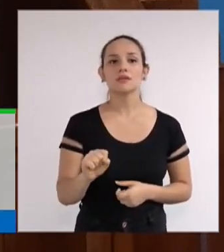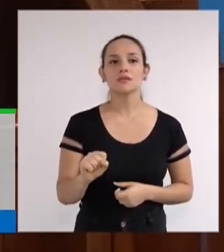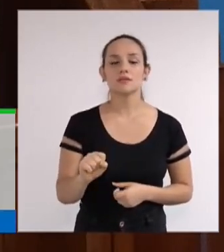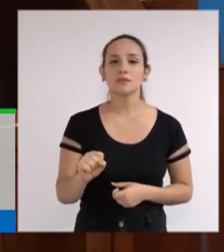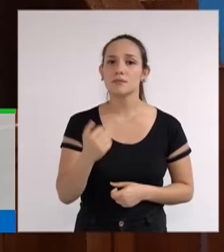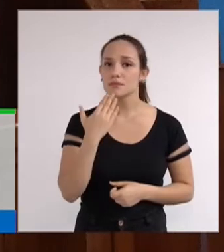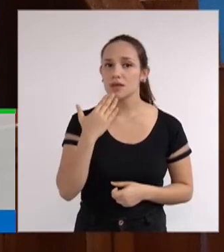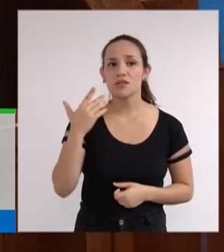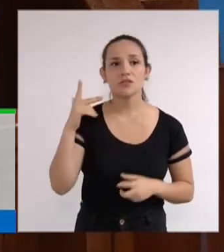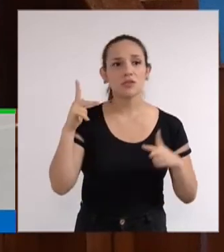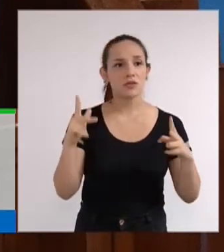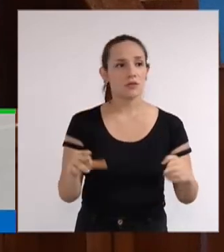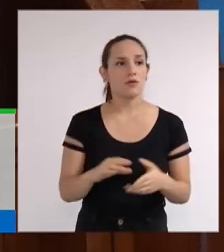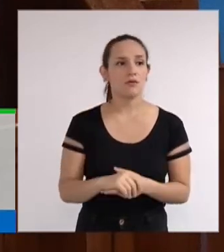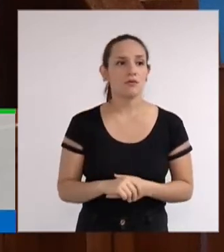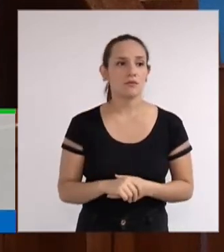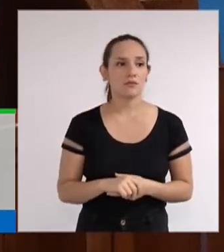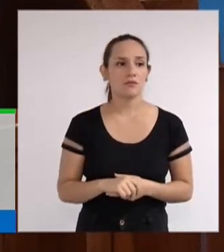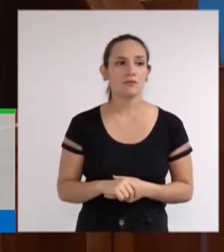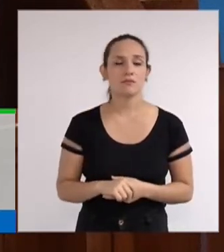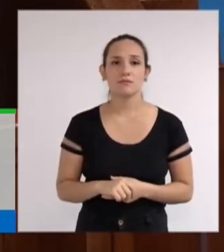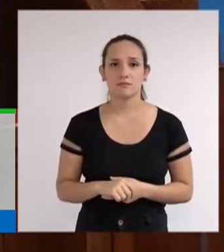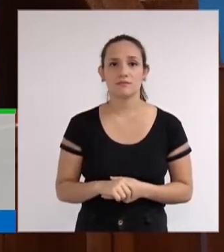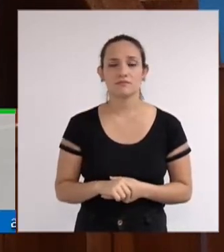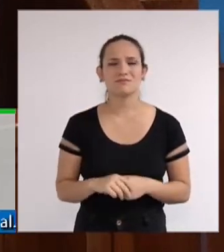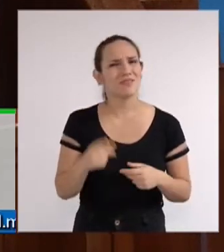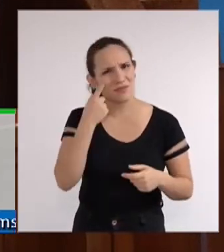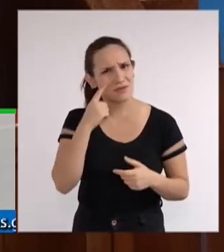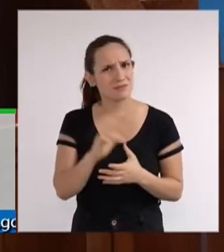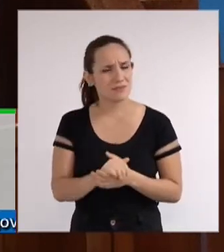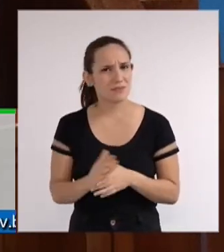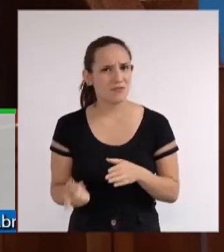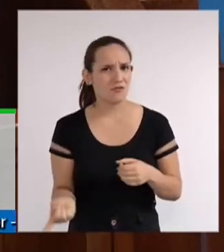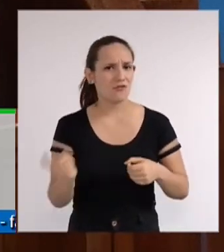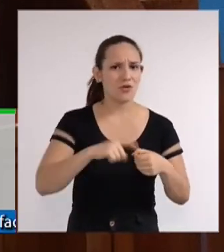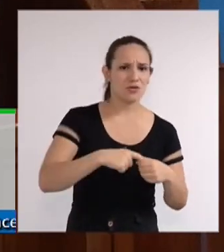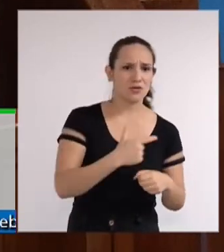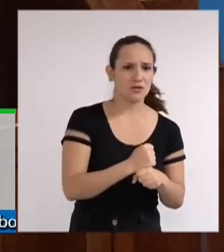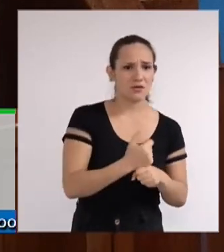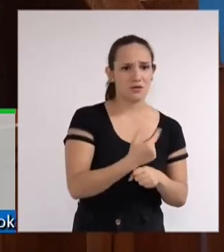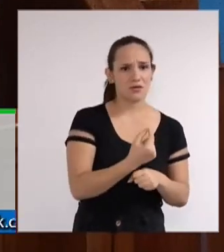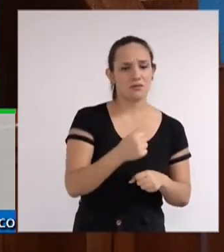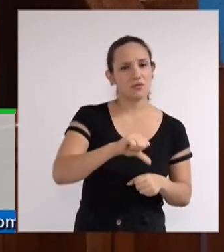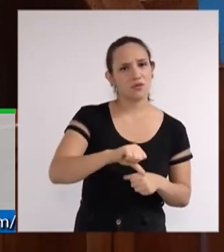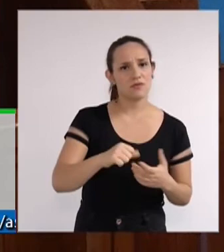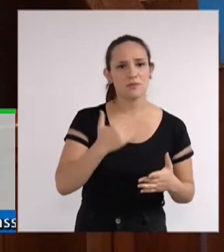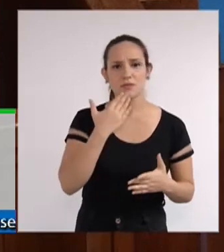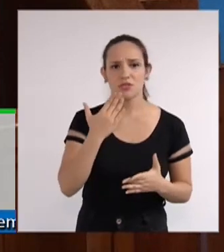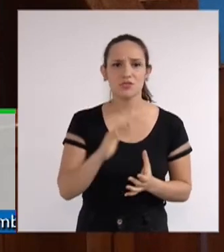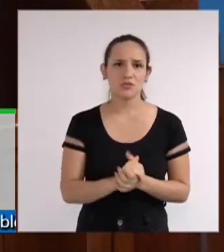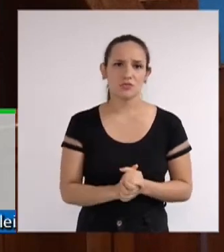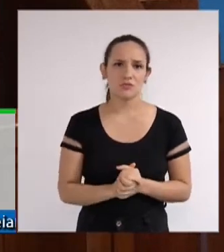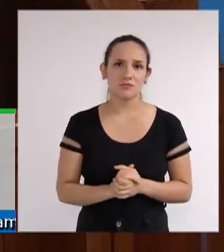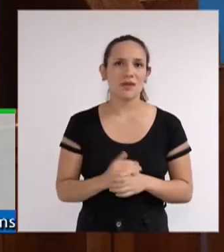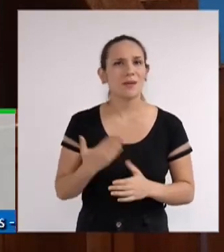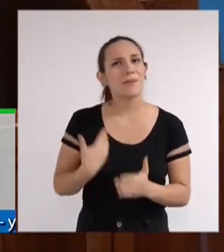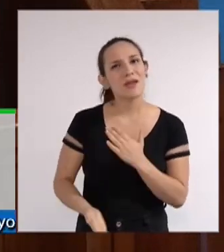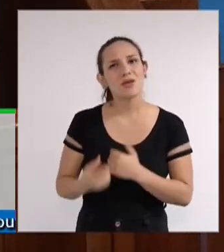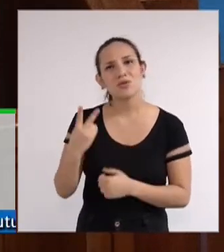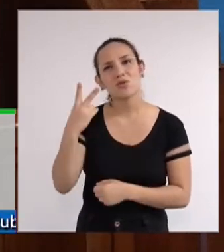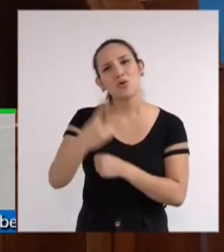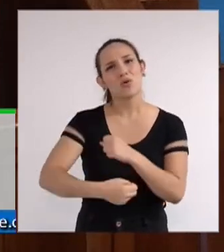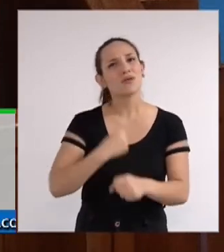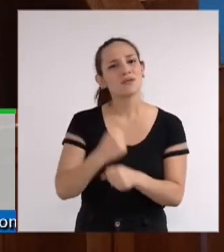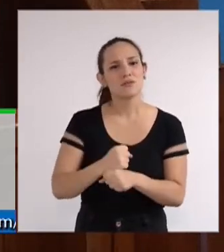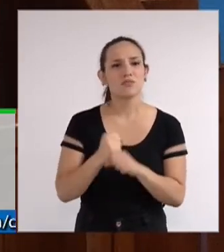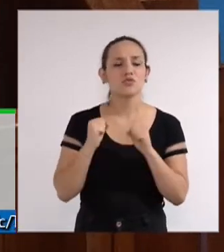que Aires Brito decidiu em 2009. Percebam, foram jogados fora 2 anos que poderiam